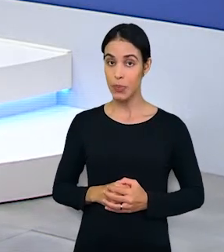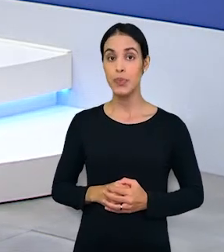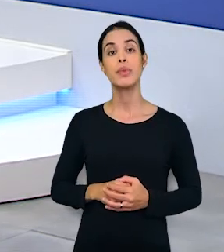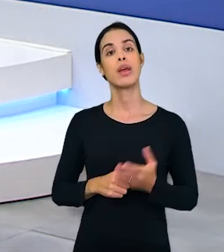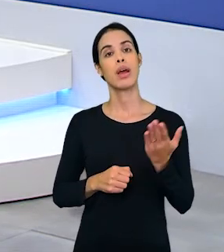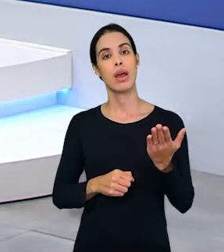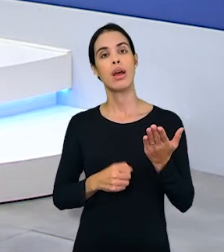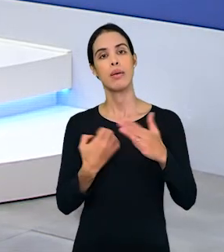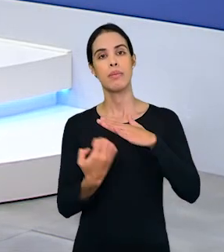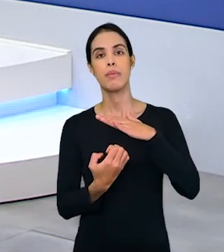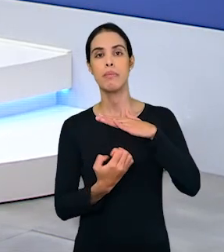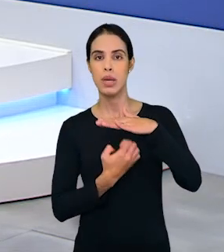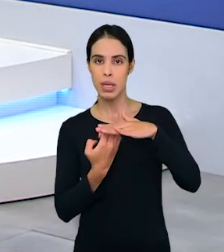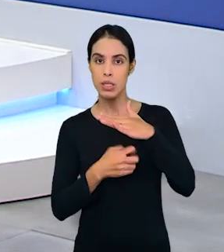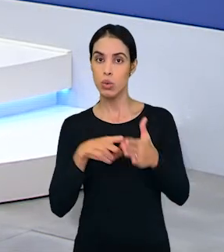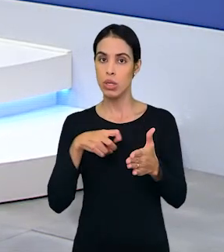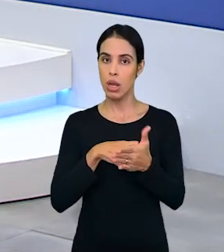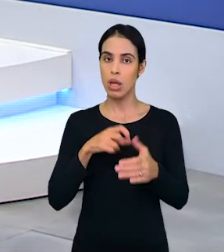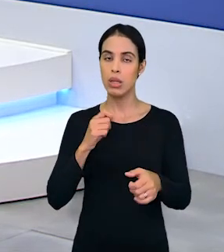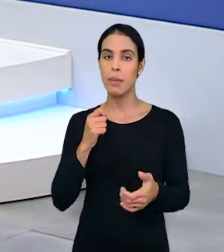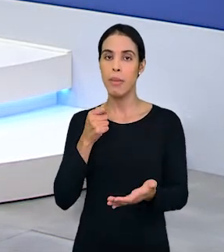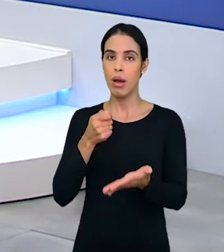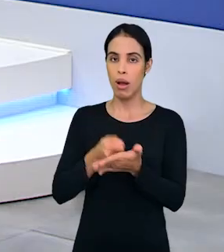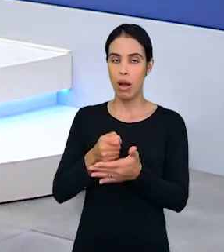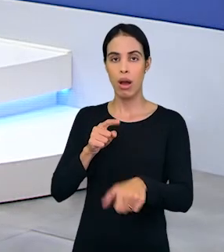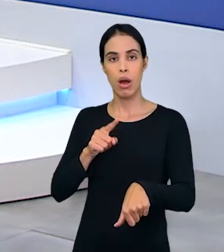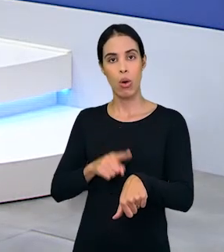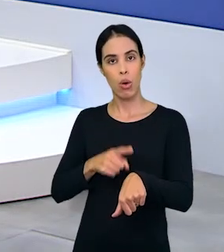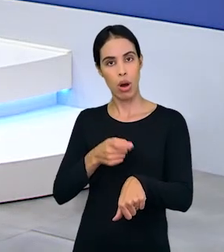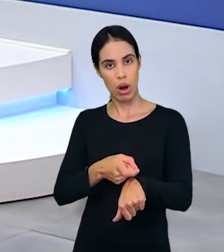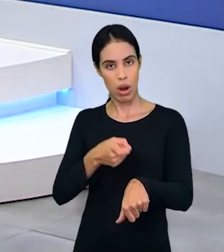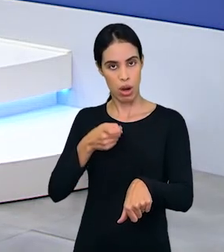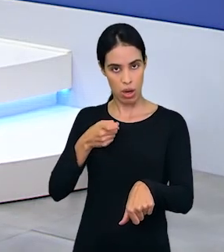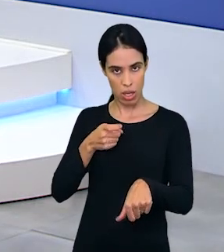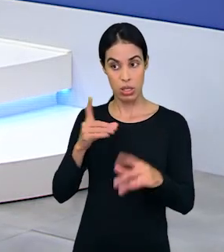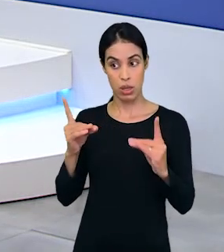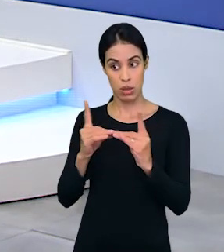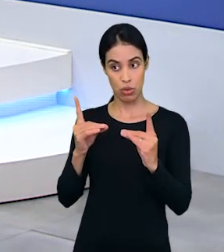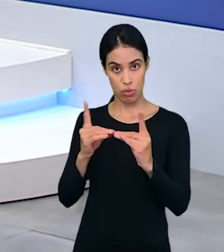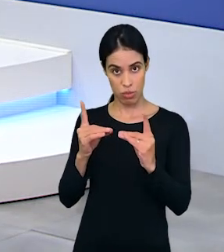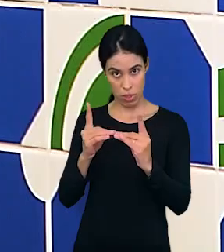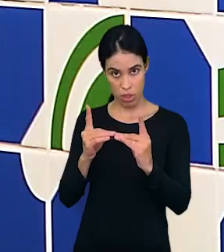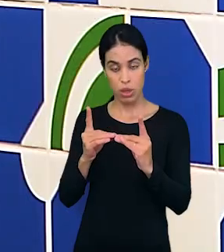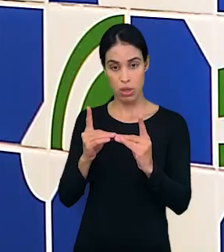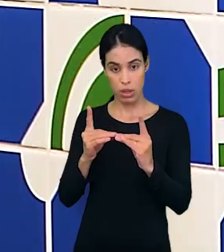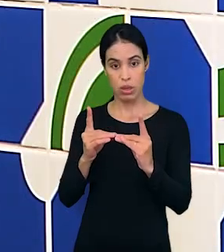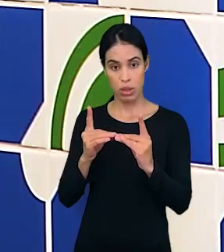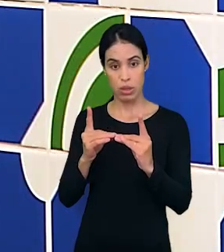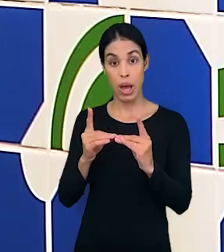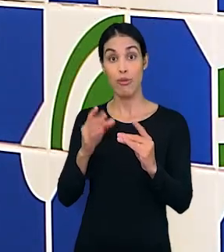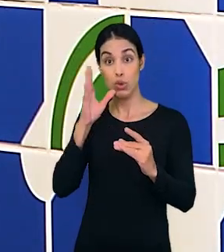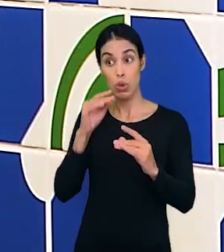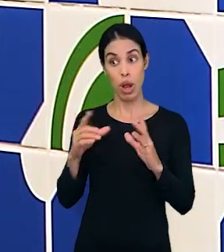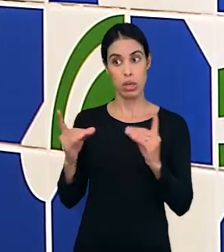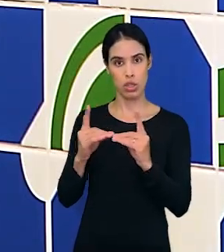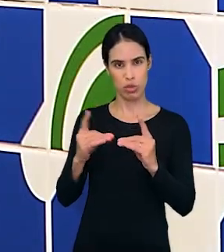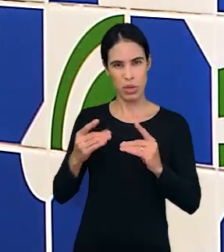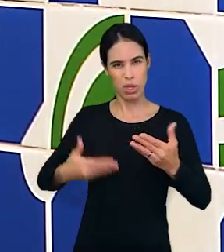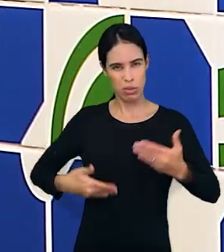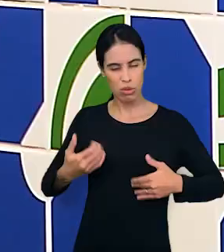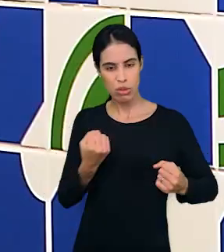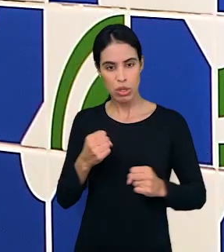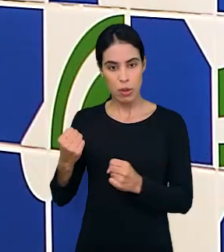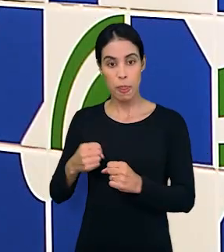ser condenada a pagar horas extras e outras parcelas a um prestador de serviços gerais, a AESA Empilhadeiras